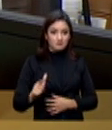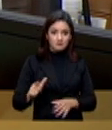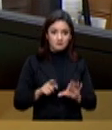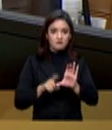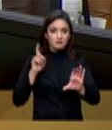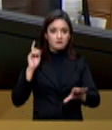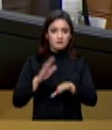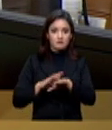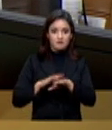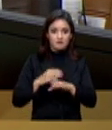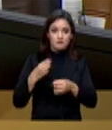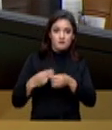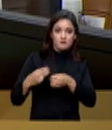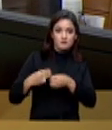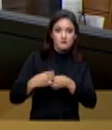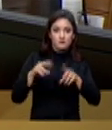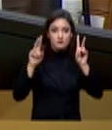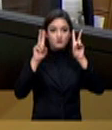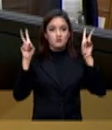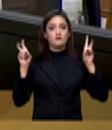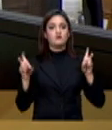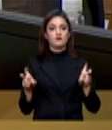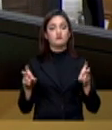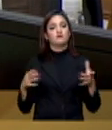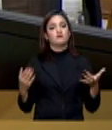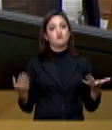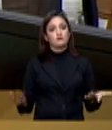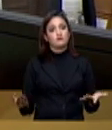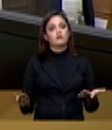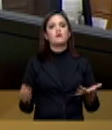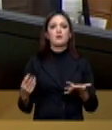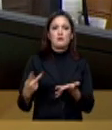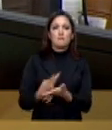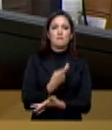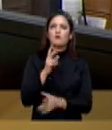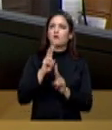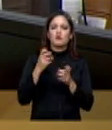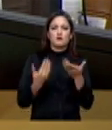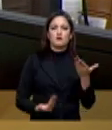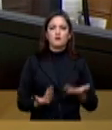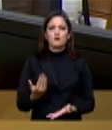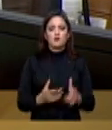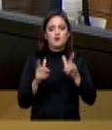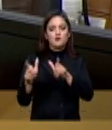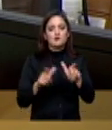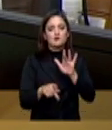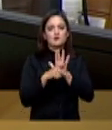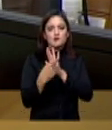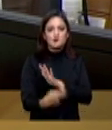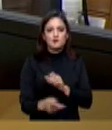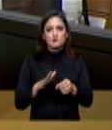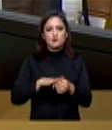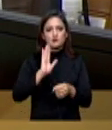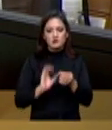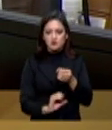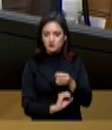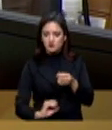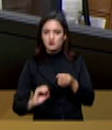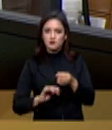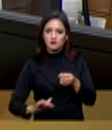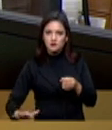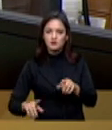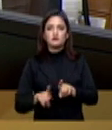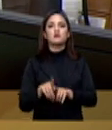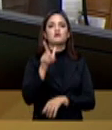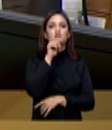Municipal da matéria era questão atinente aos serviços locais de saneamento e abastecimento